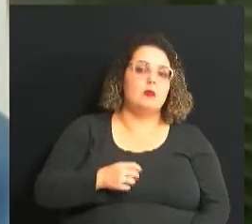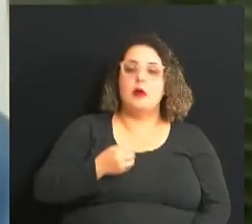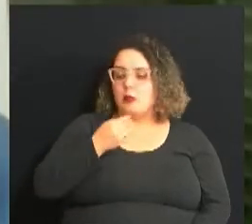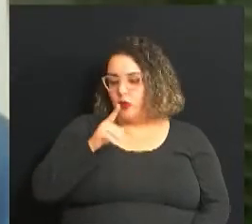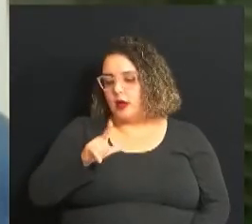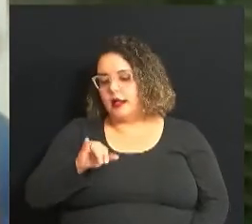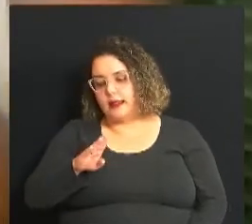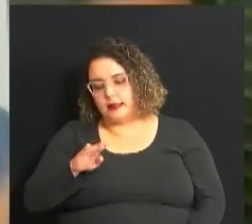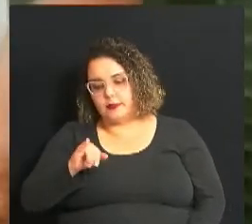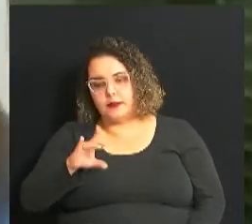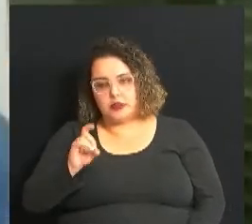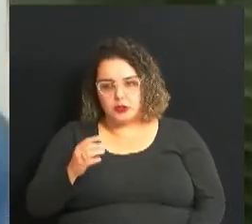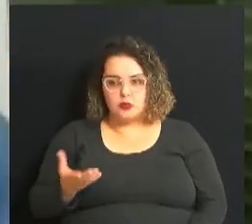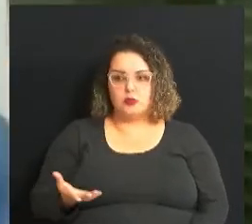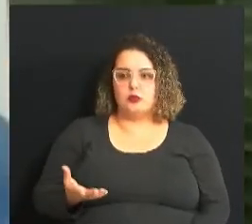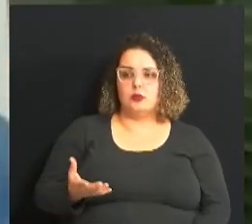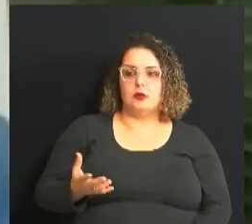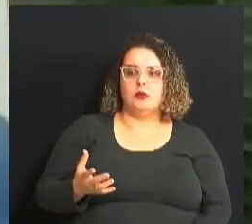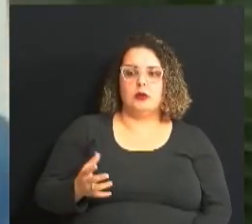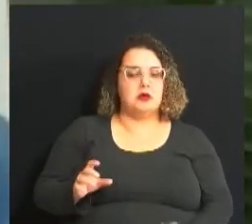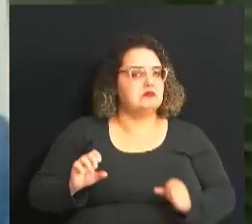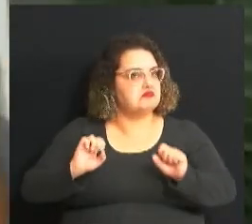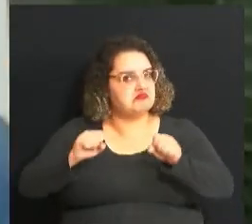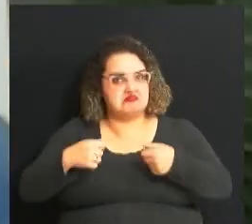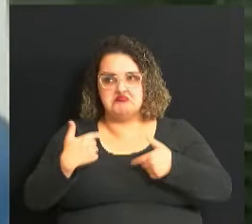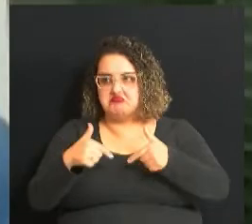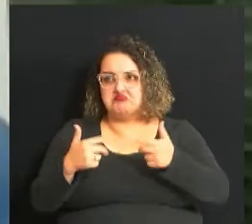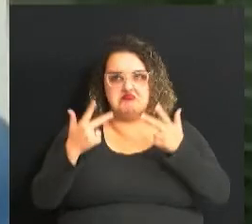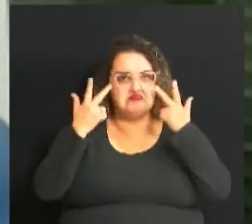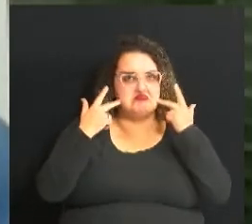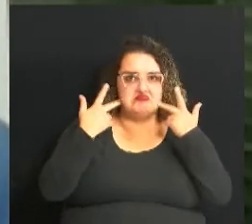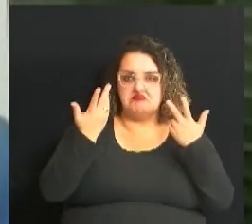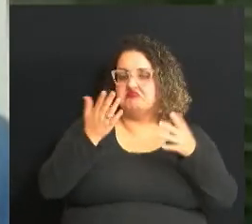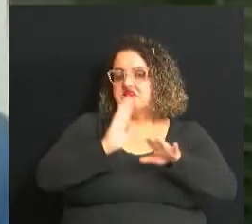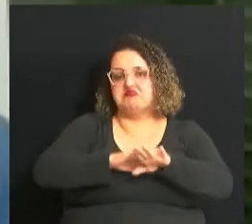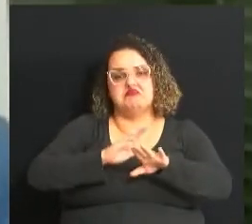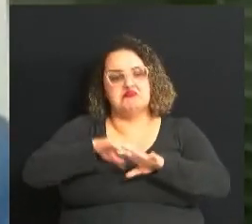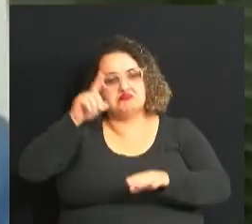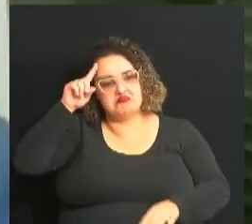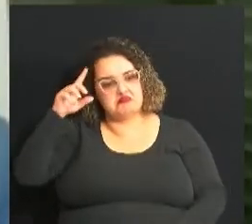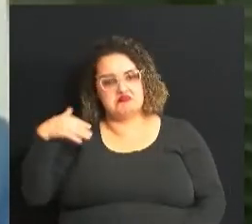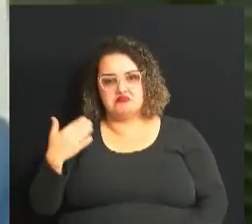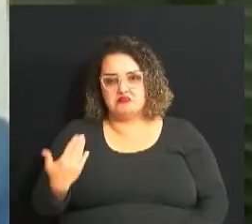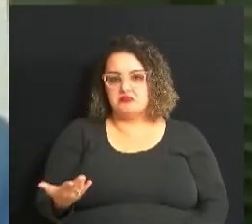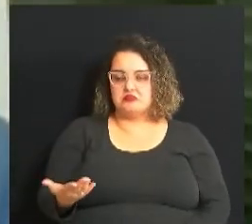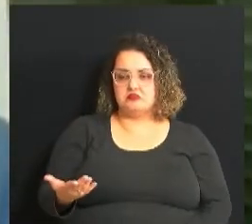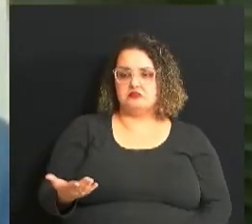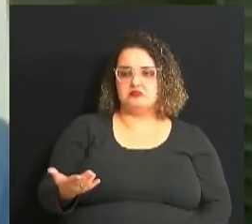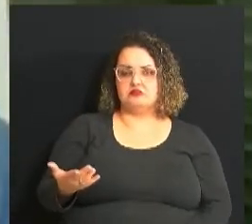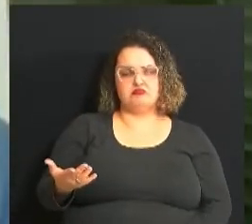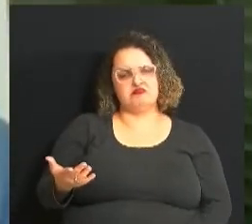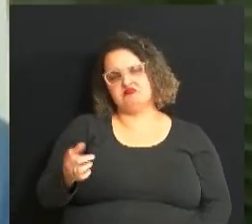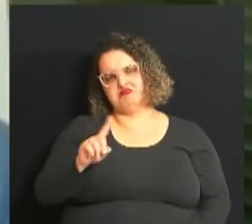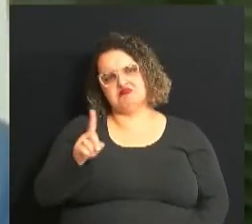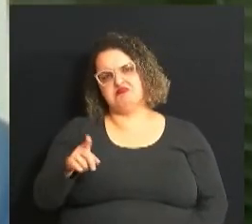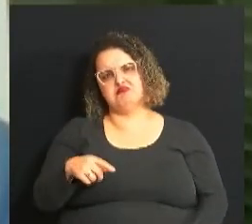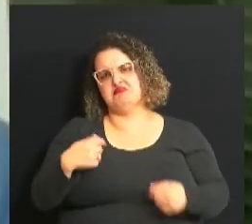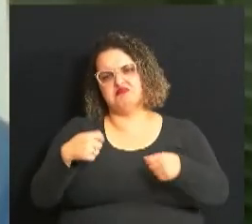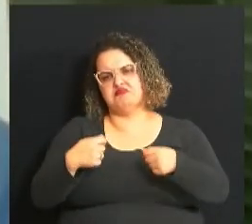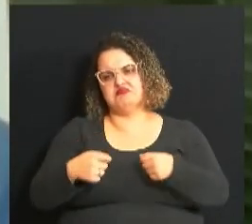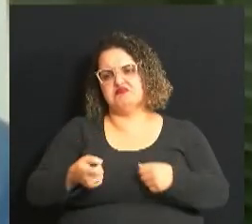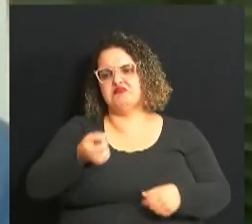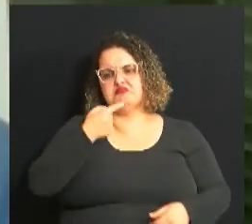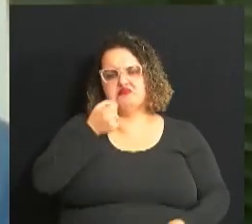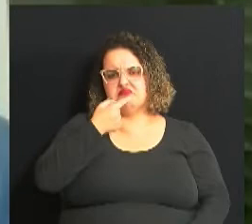ele tem força de trabalho normal, atividades normais do dia a dia, esse paciente não precisa ser submetido a dosagem